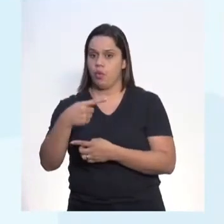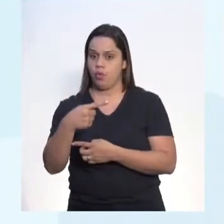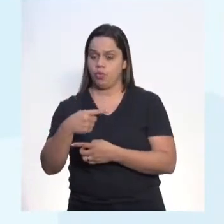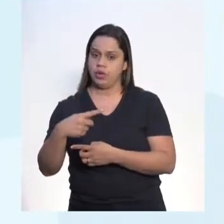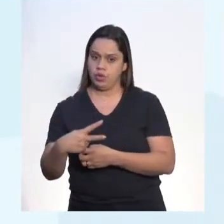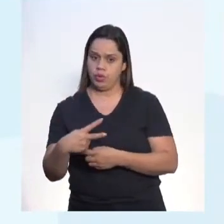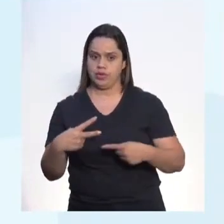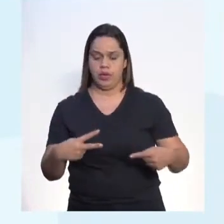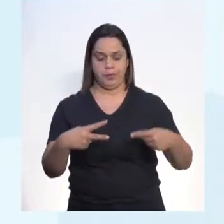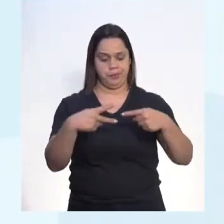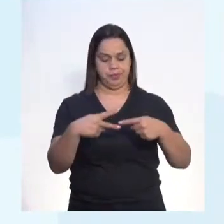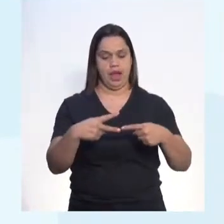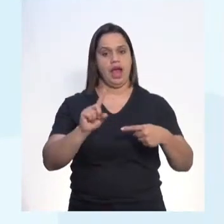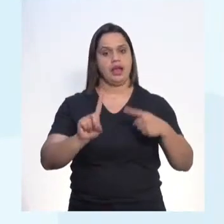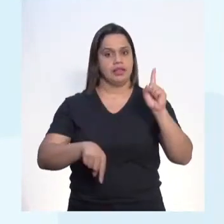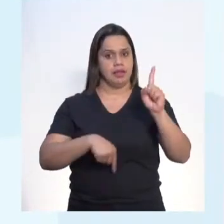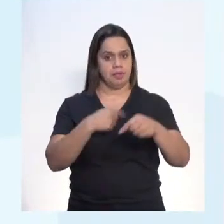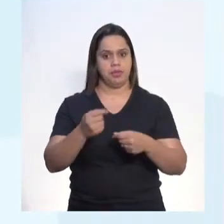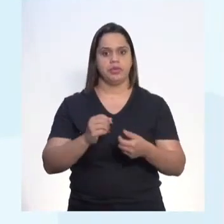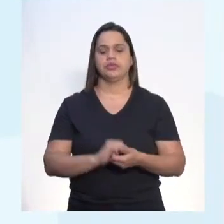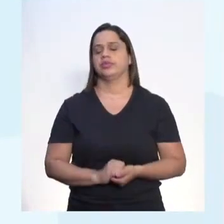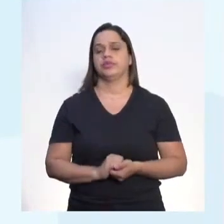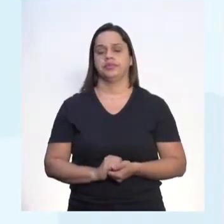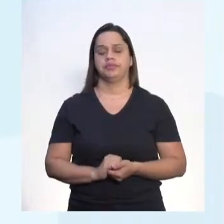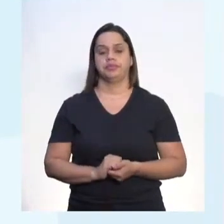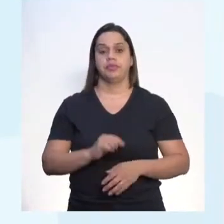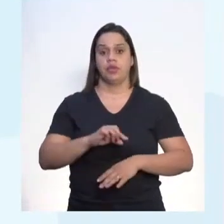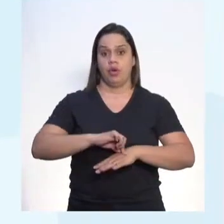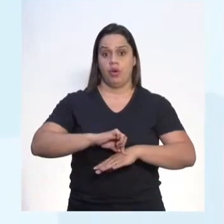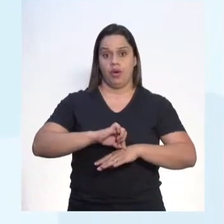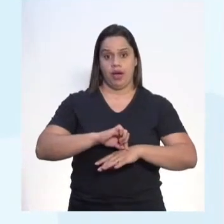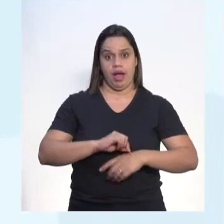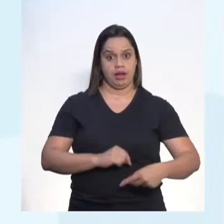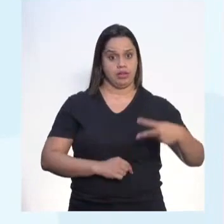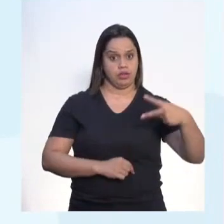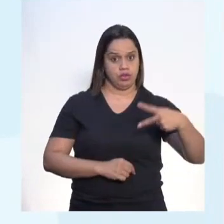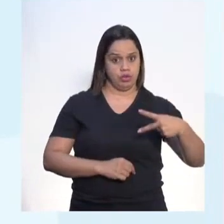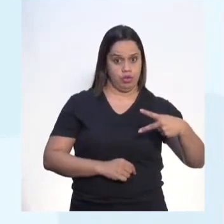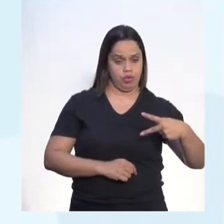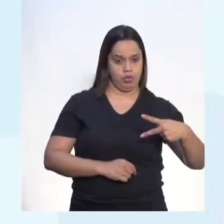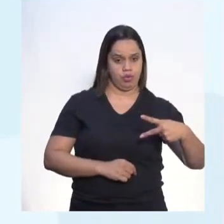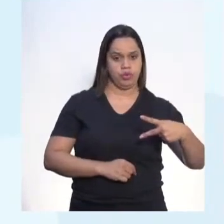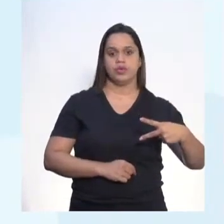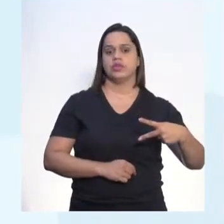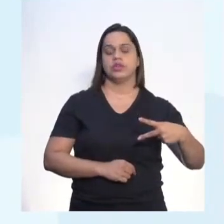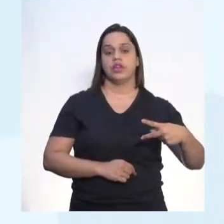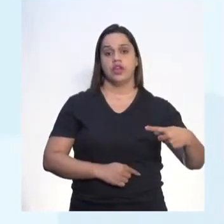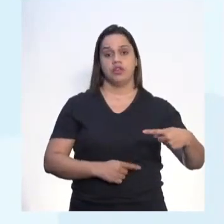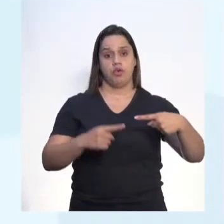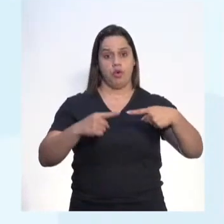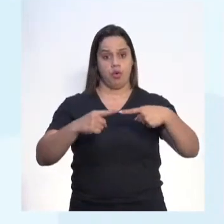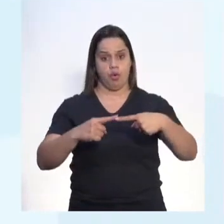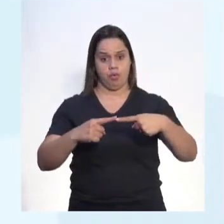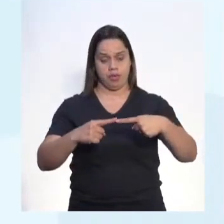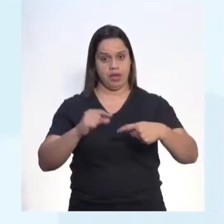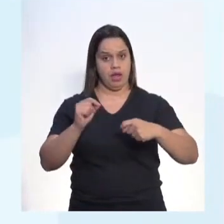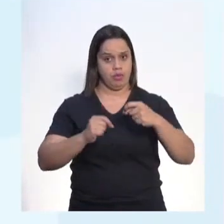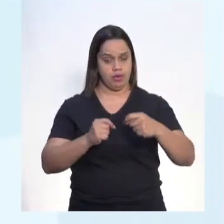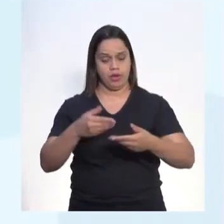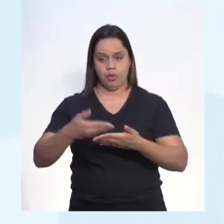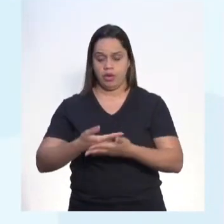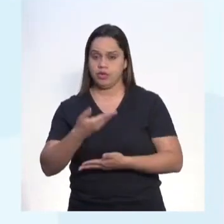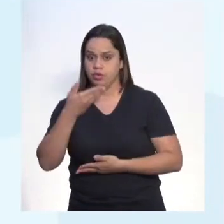2. Vou pegar o prato de carne 2 e combinar com a